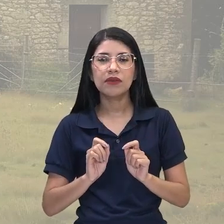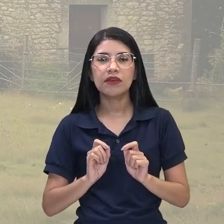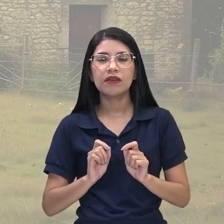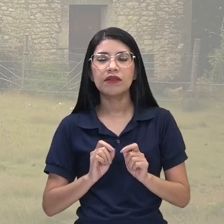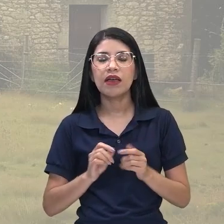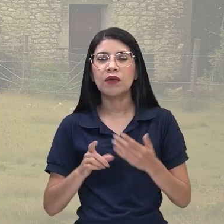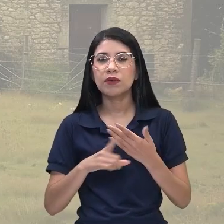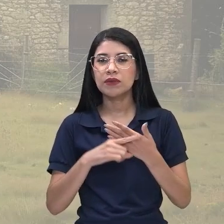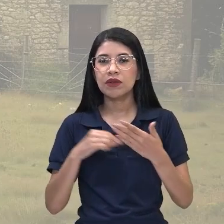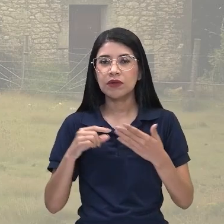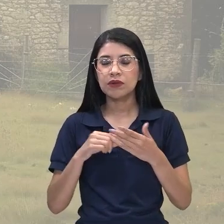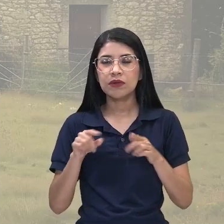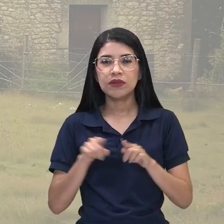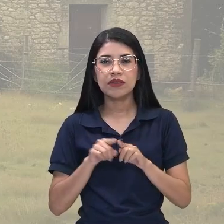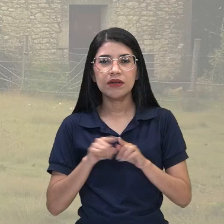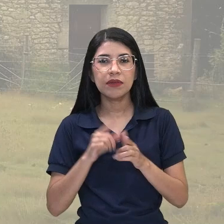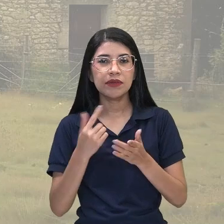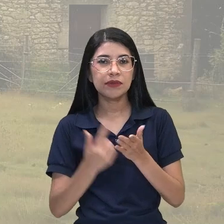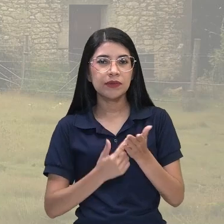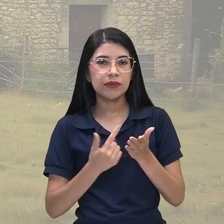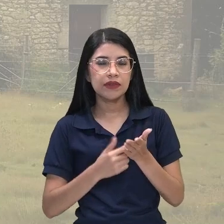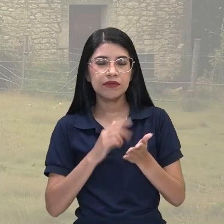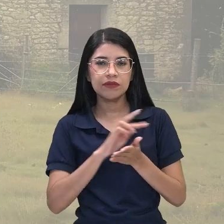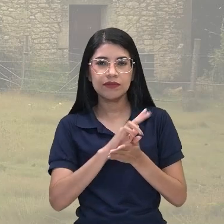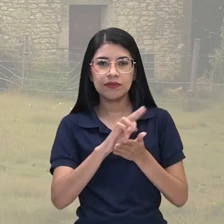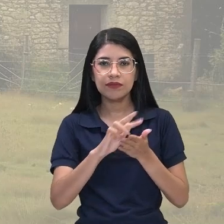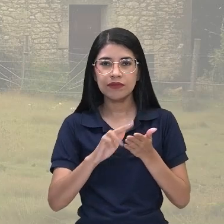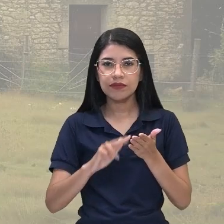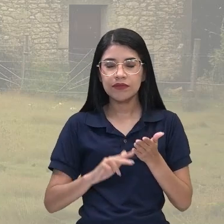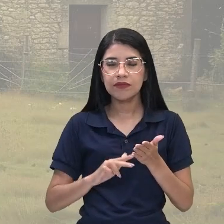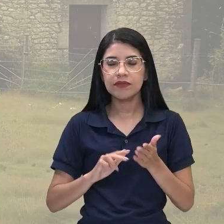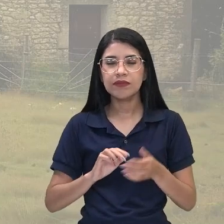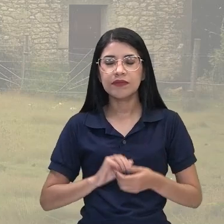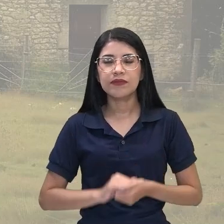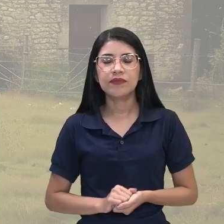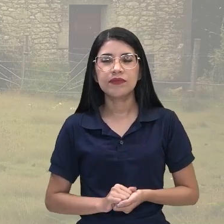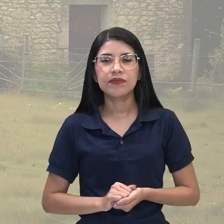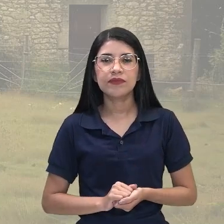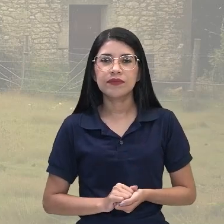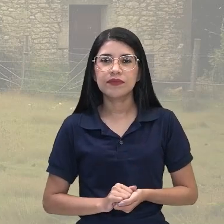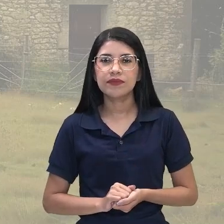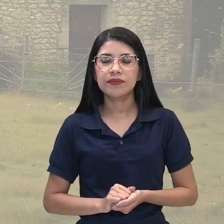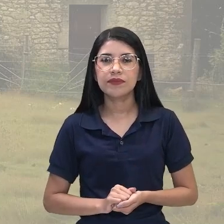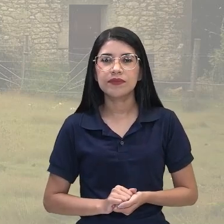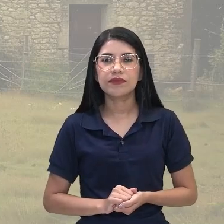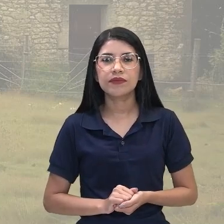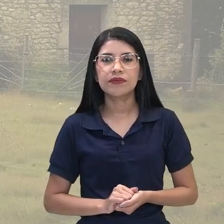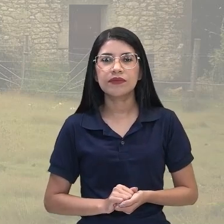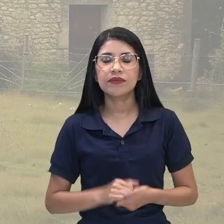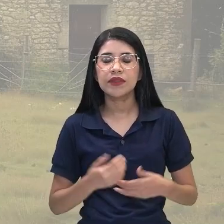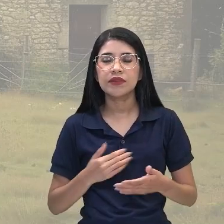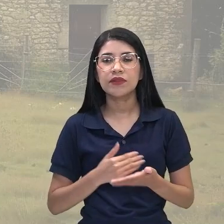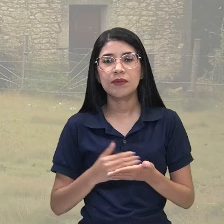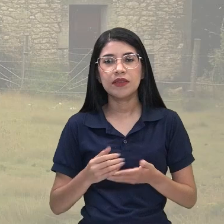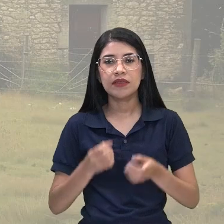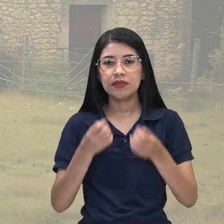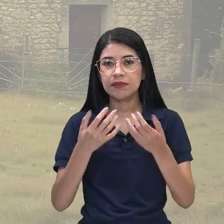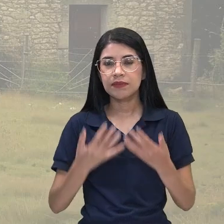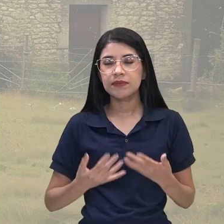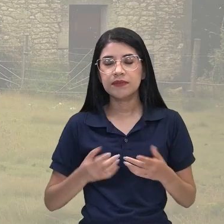as obras e os principais autores dessas obras. Então, a gente vai iniciar falando,